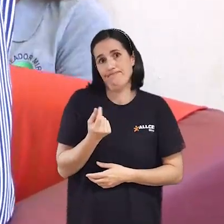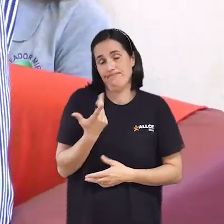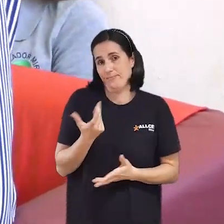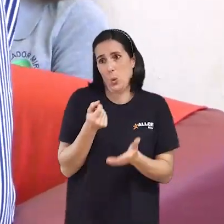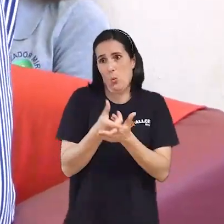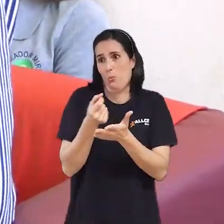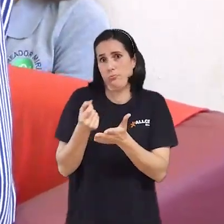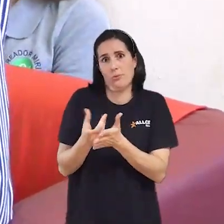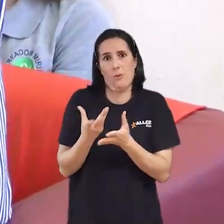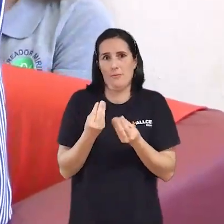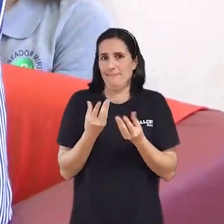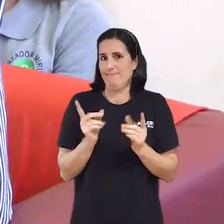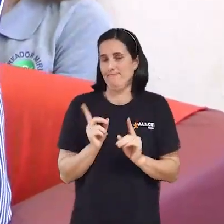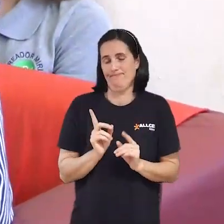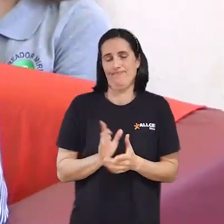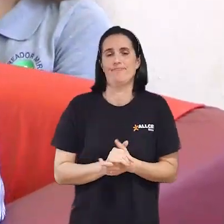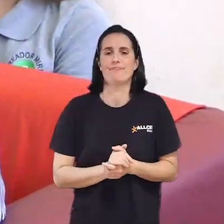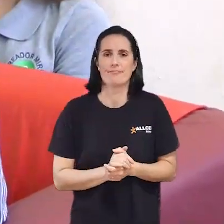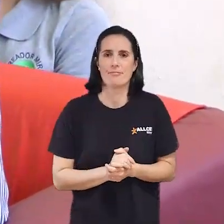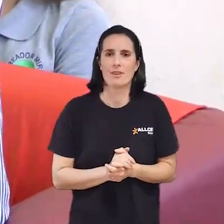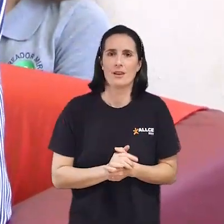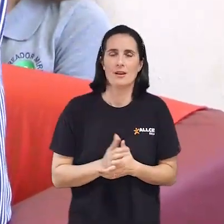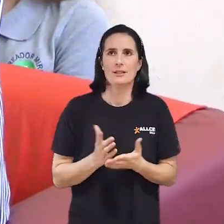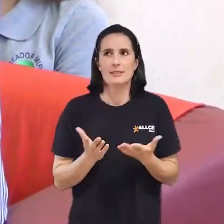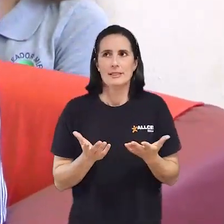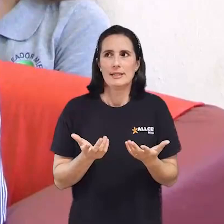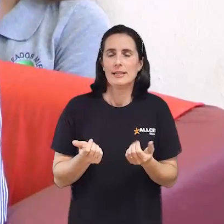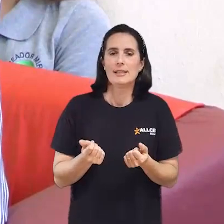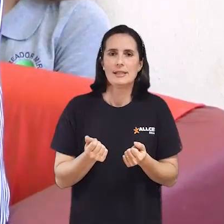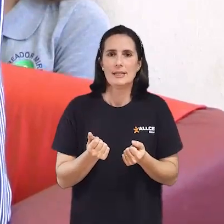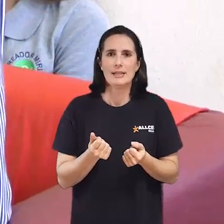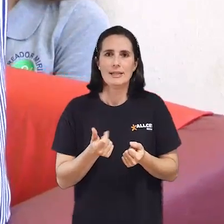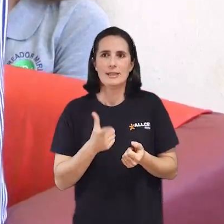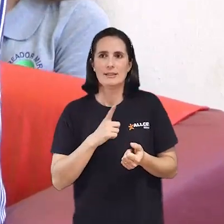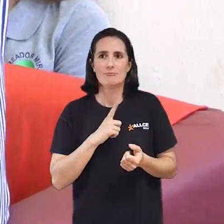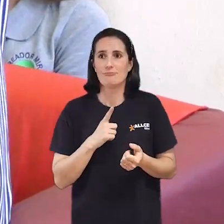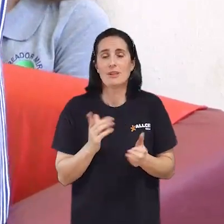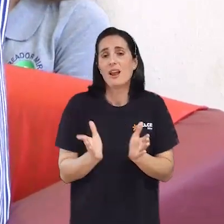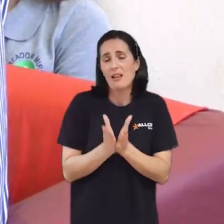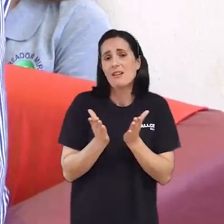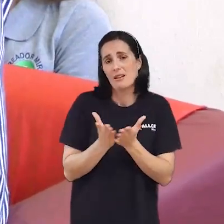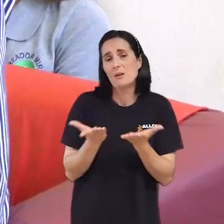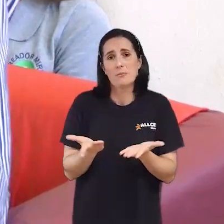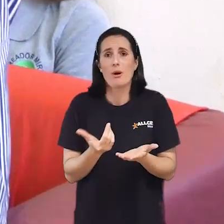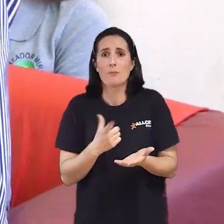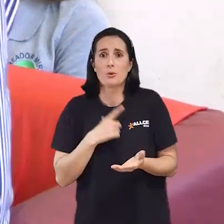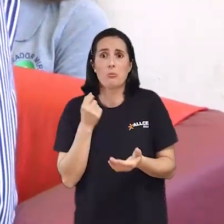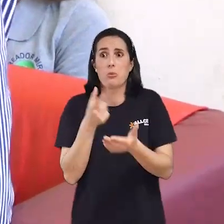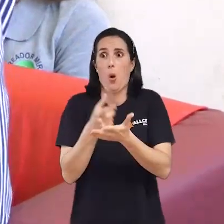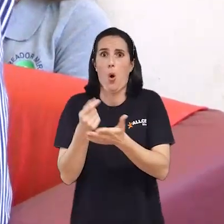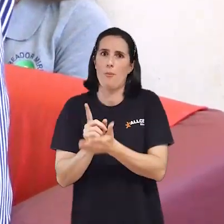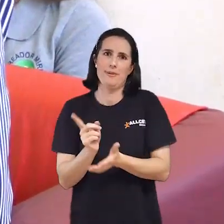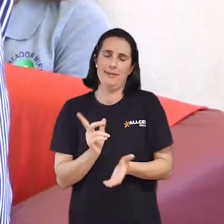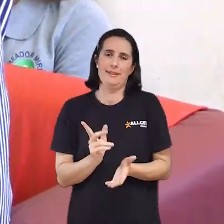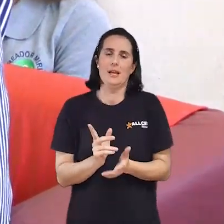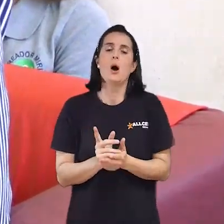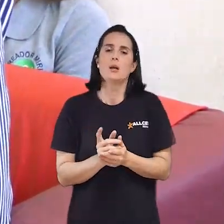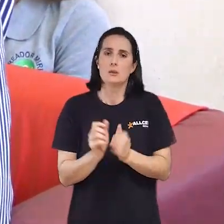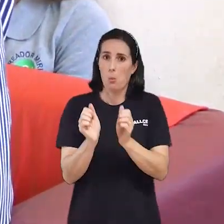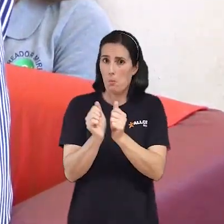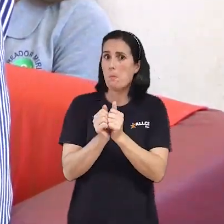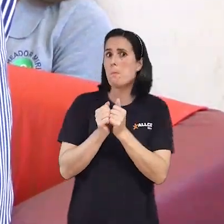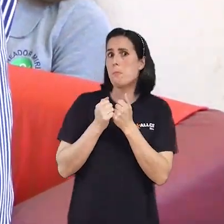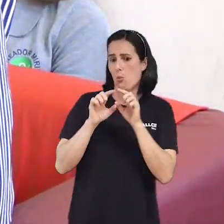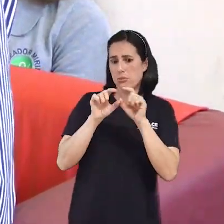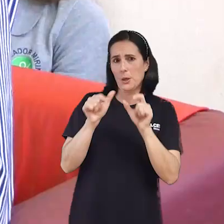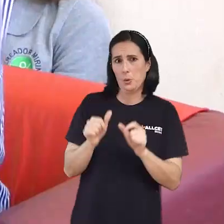fatia, com uma camadinha bem fina de linguiça, porque era caro na época, e o pai não tinha recurso, né, para